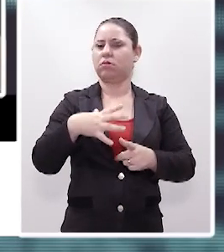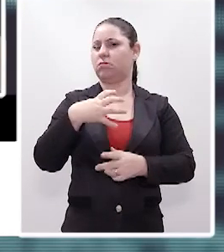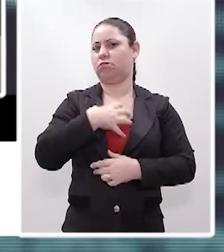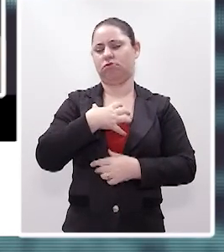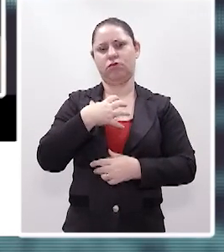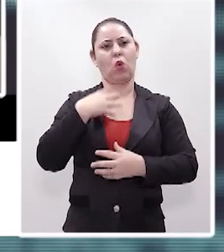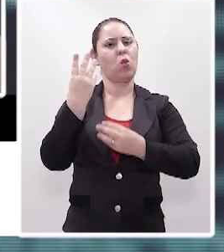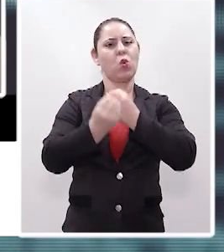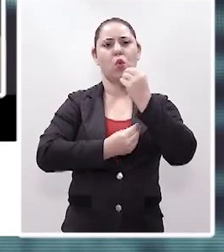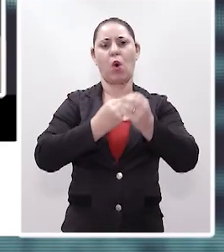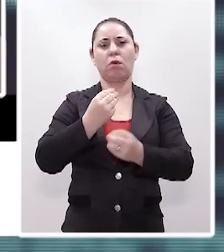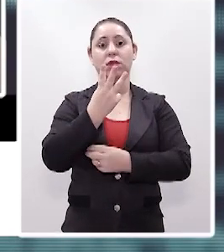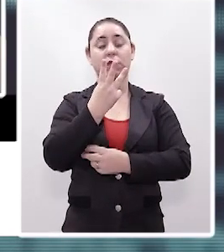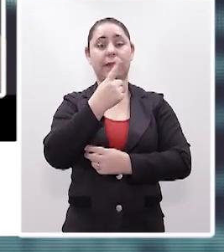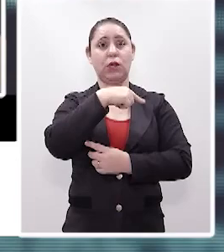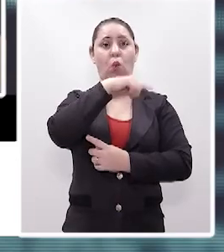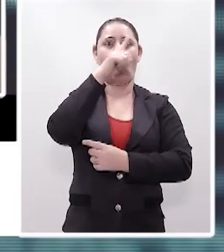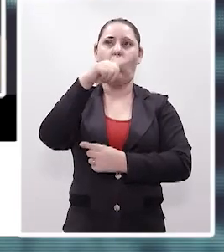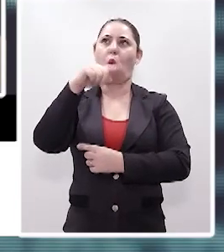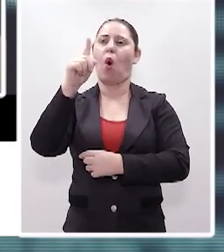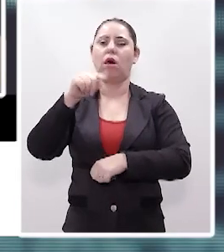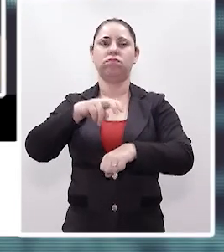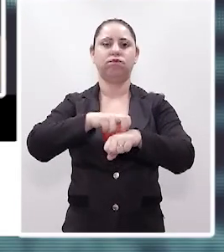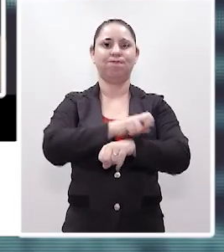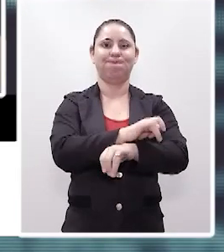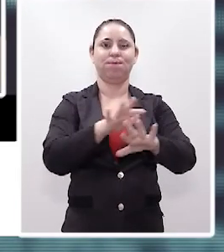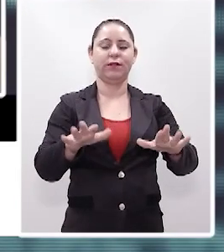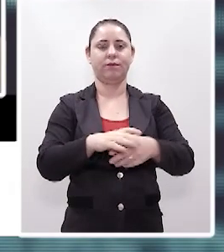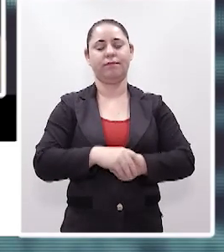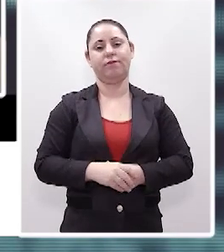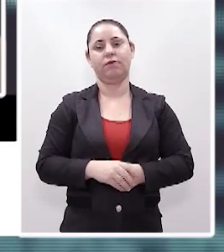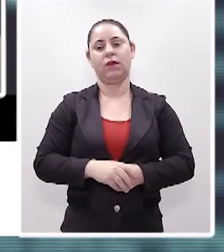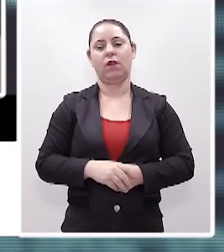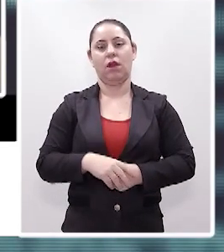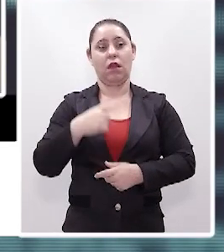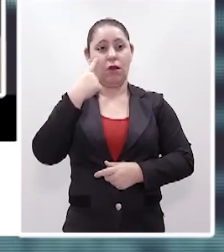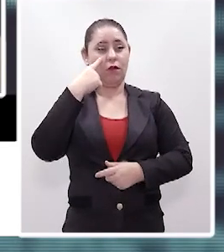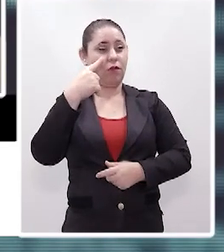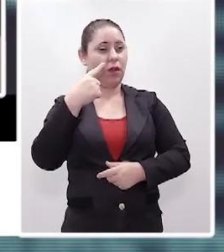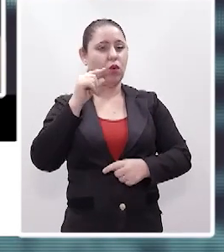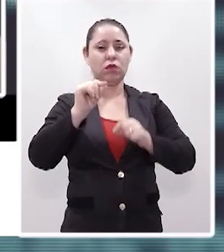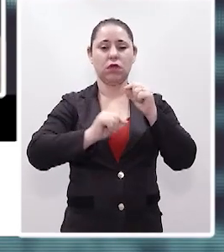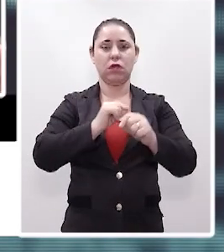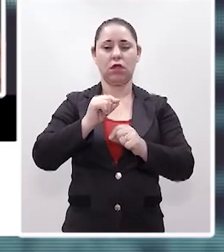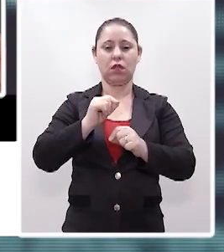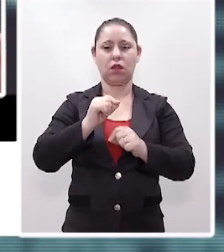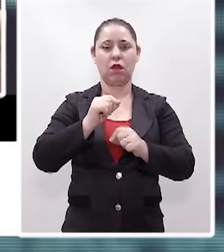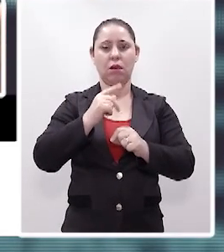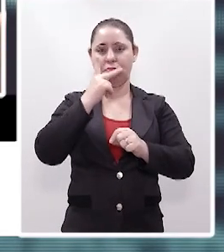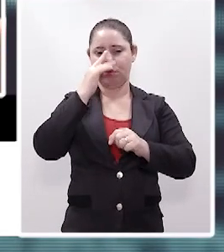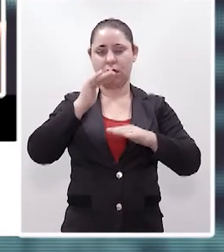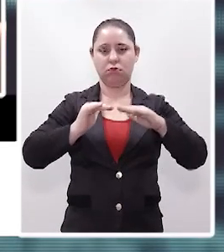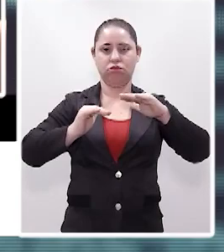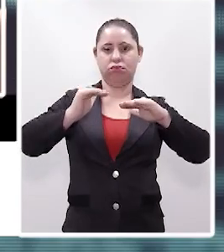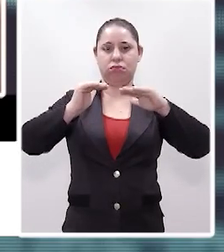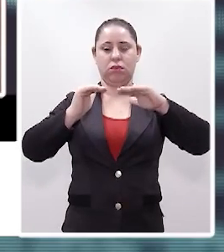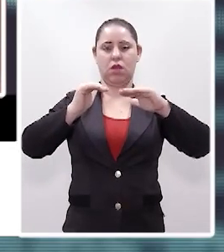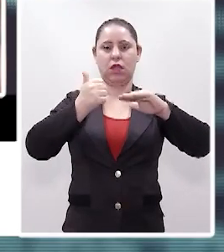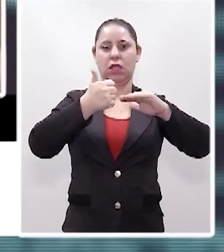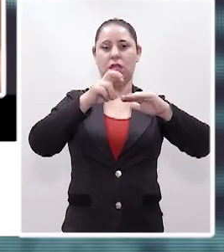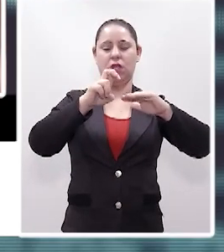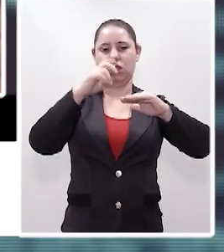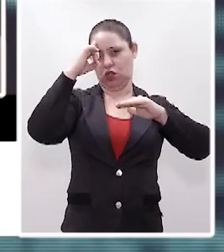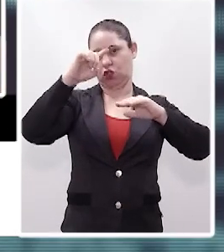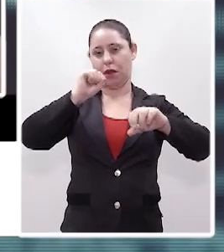não sentiu como que tá essa terceira onda, né? A gente vê os casos, aqui a gente viu que estabilizou por uns